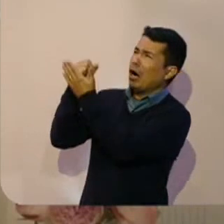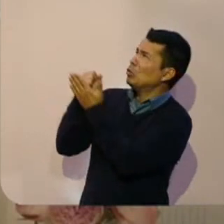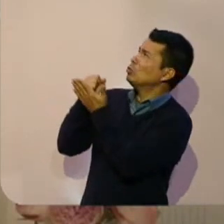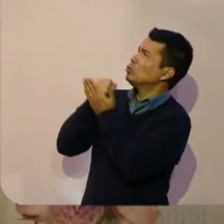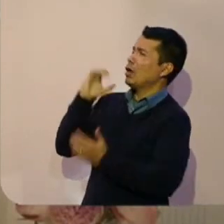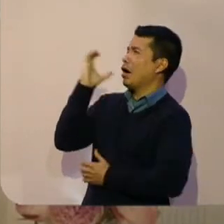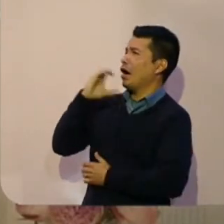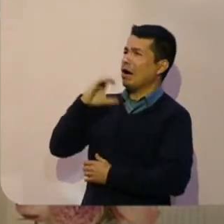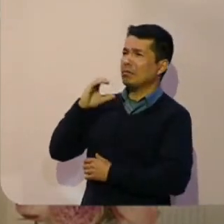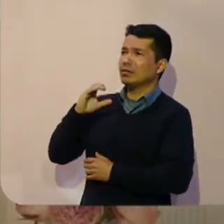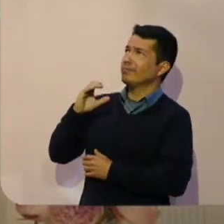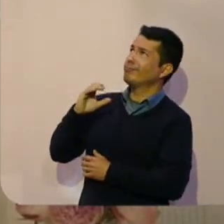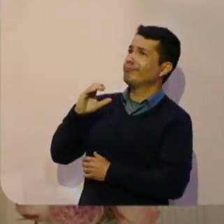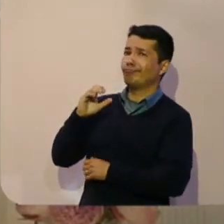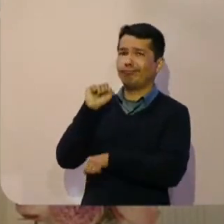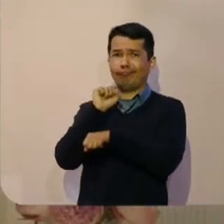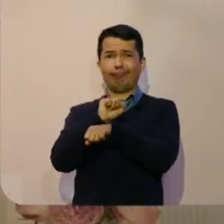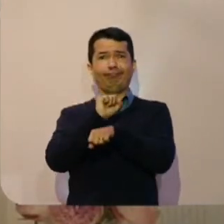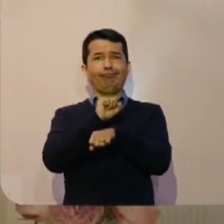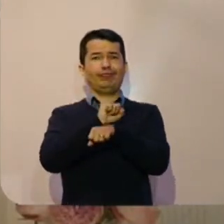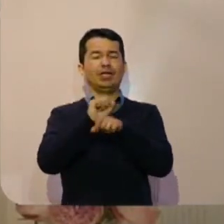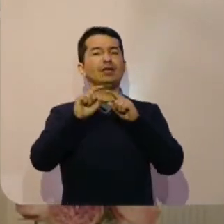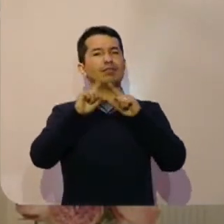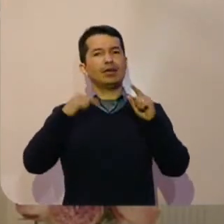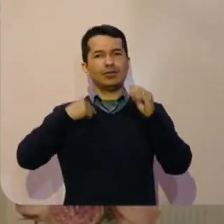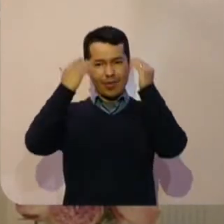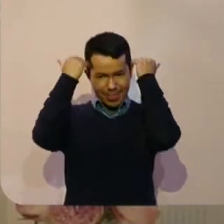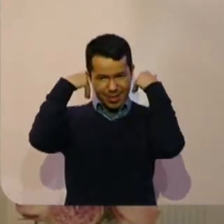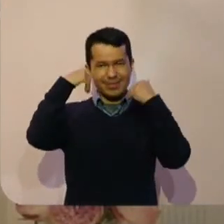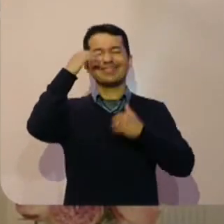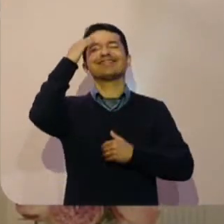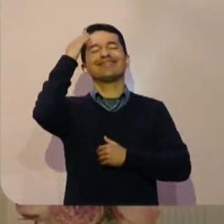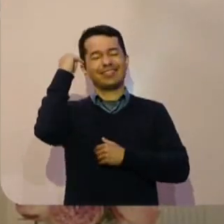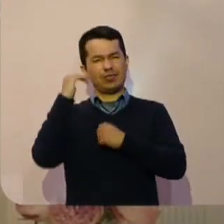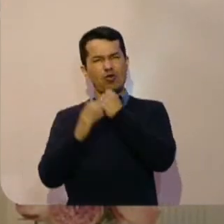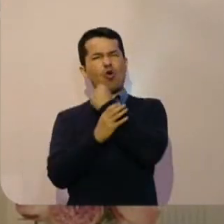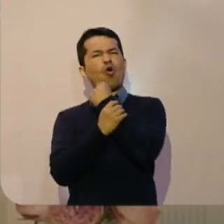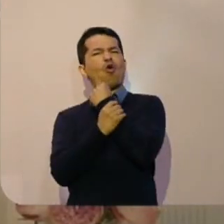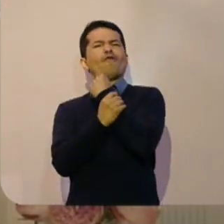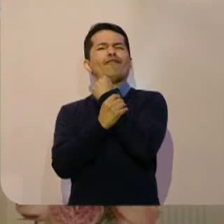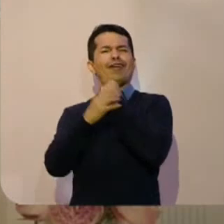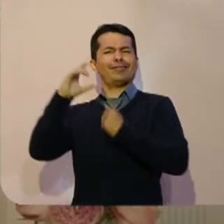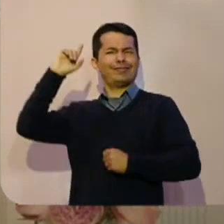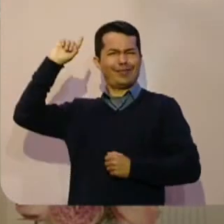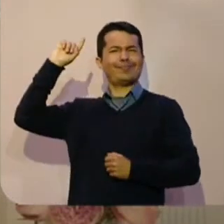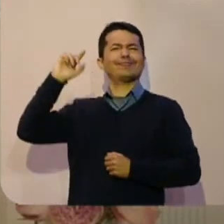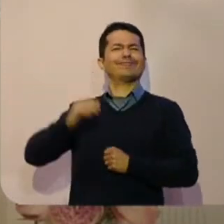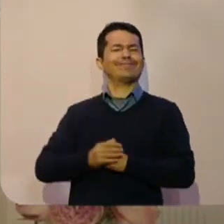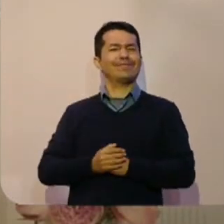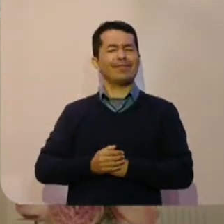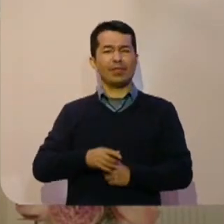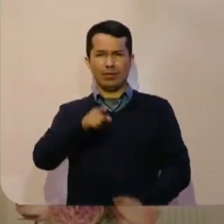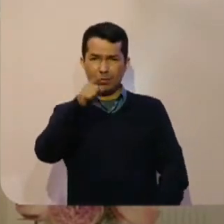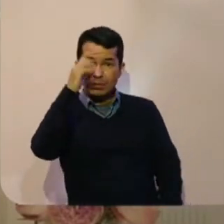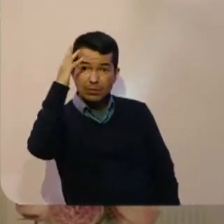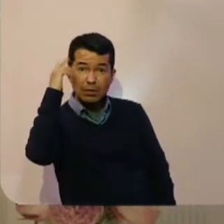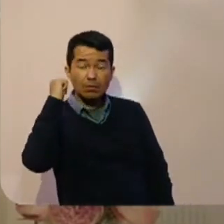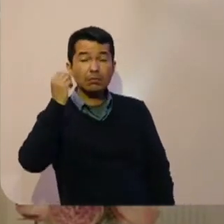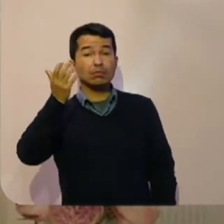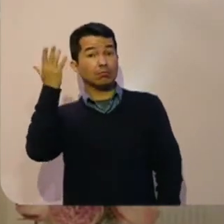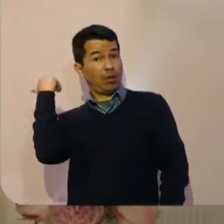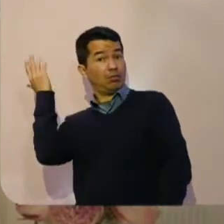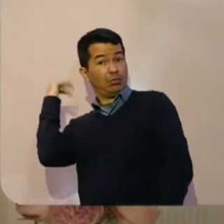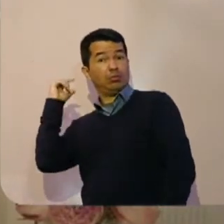do Senhor. Eu acho tremendo porque Paulo e Silas estavam presos na